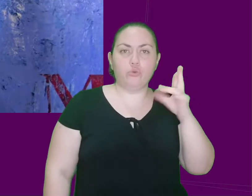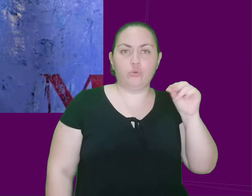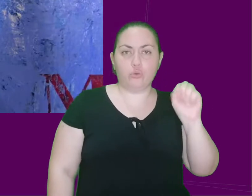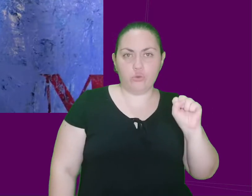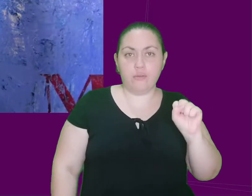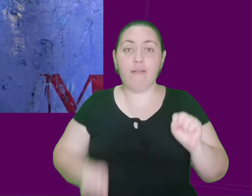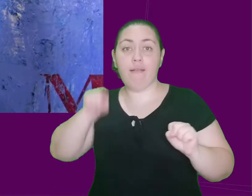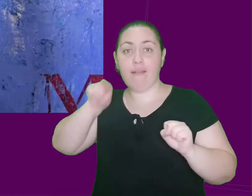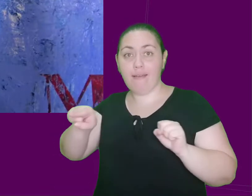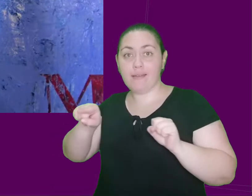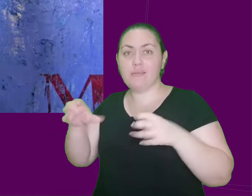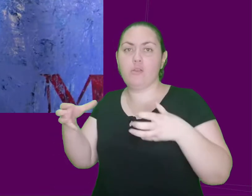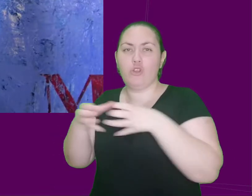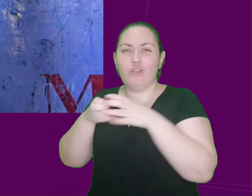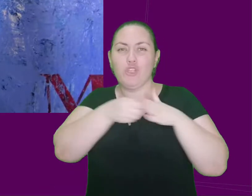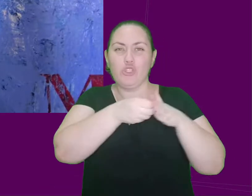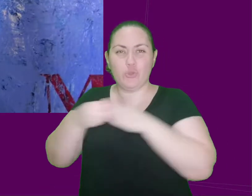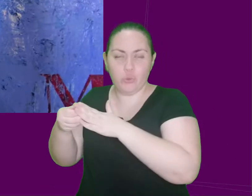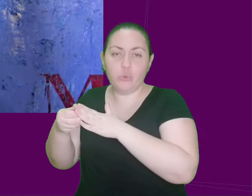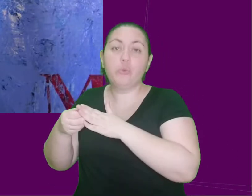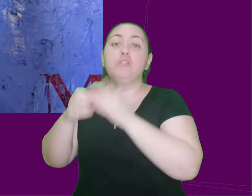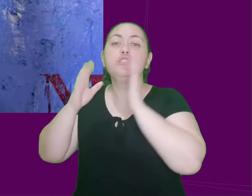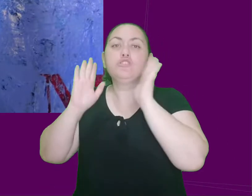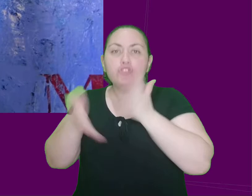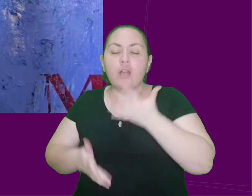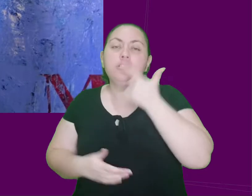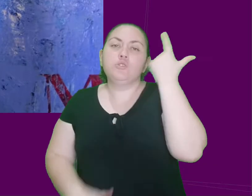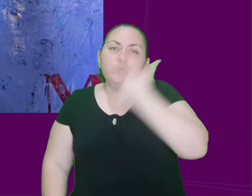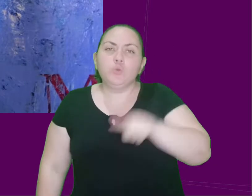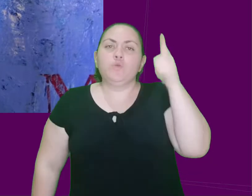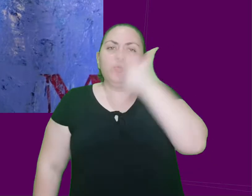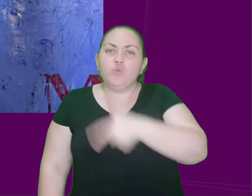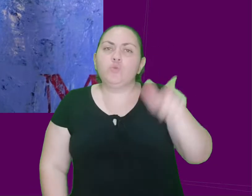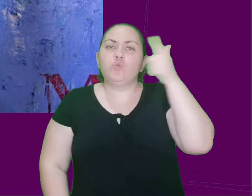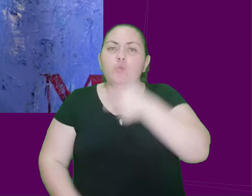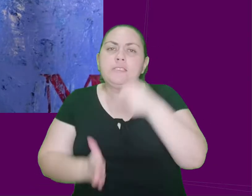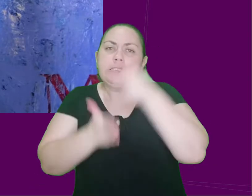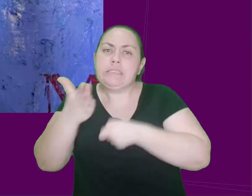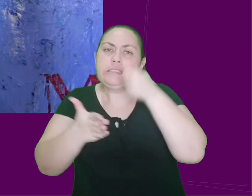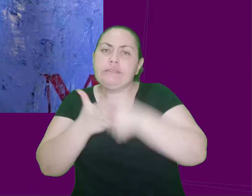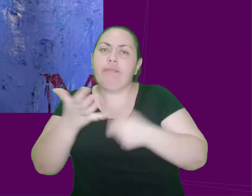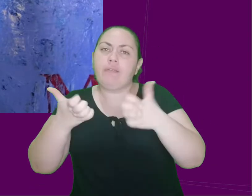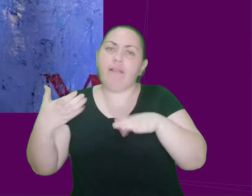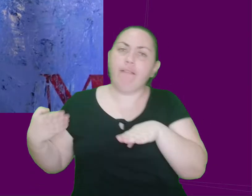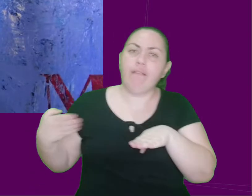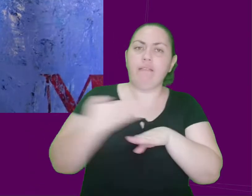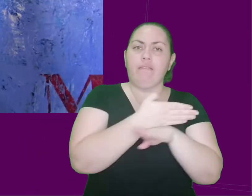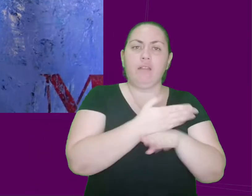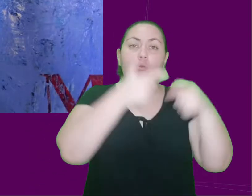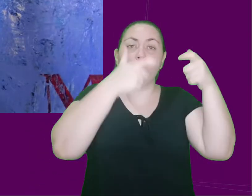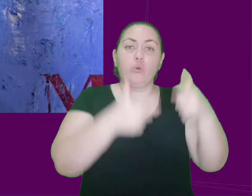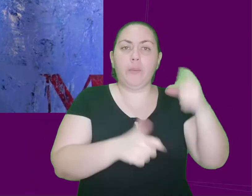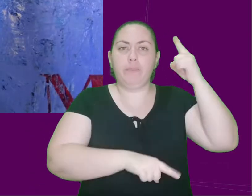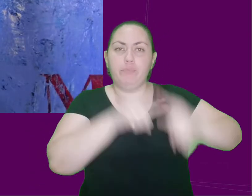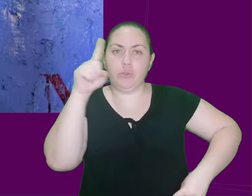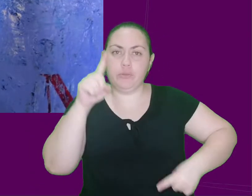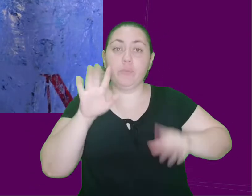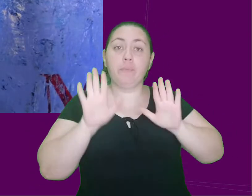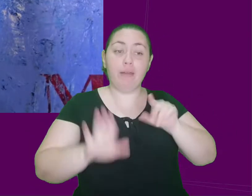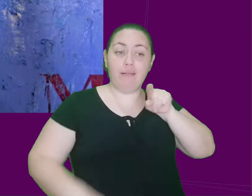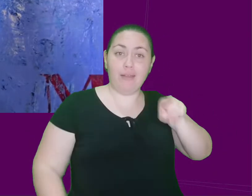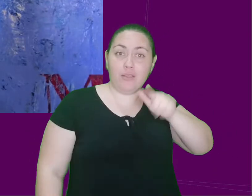Os caras, o grupo excluído, insiste repetida e exaustivamente em entrar nesse local